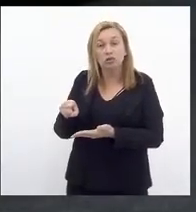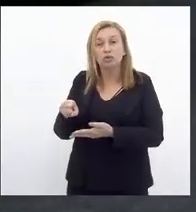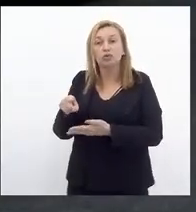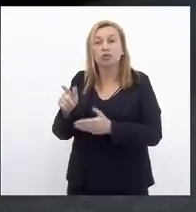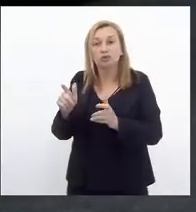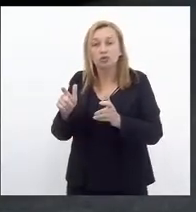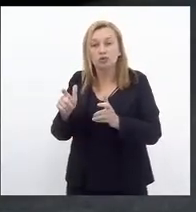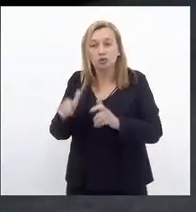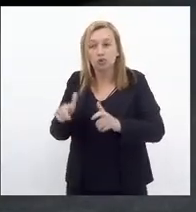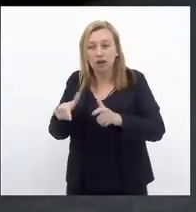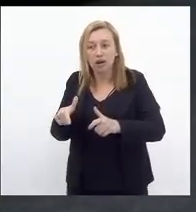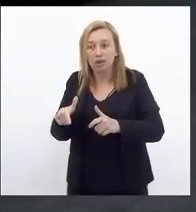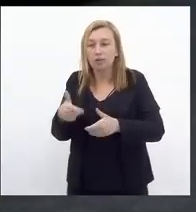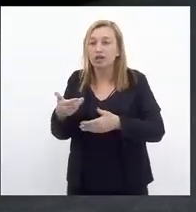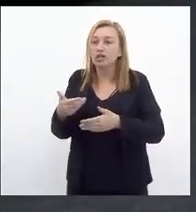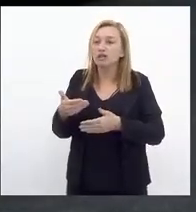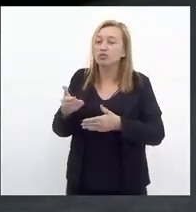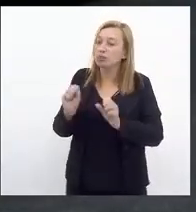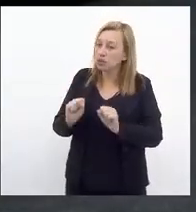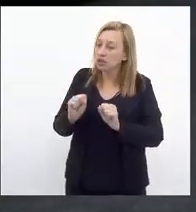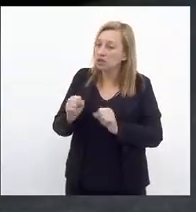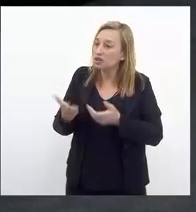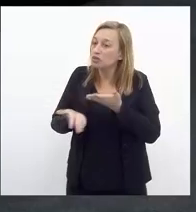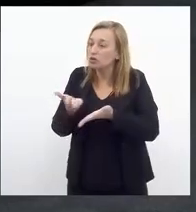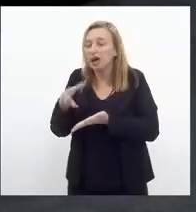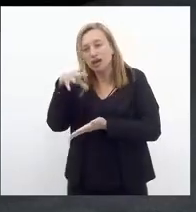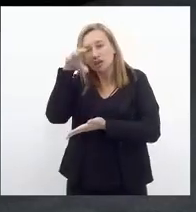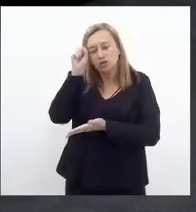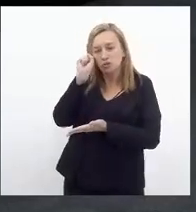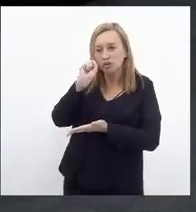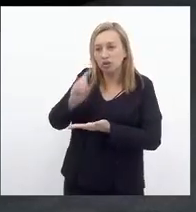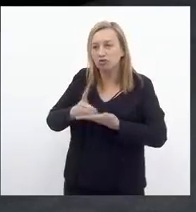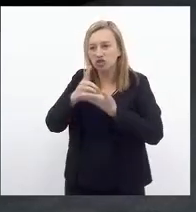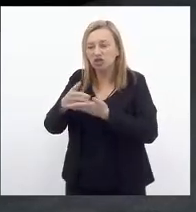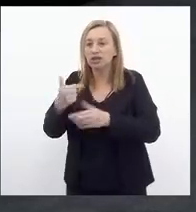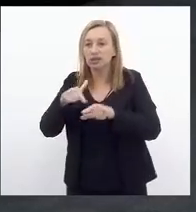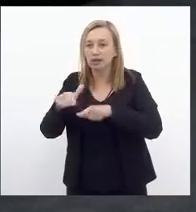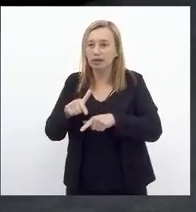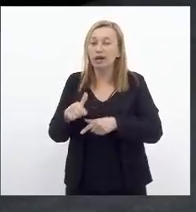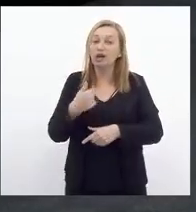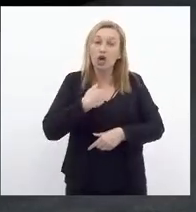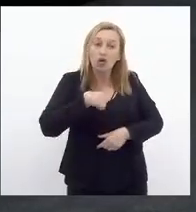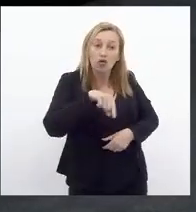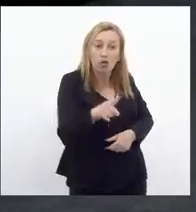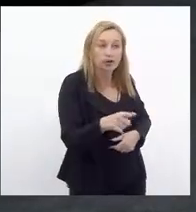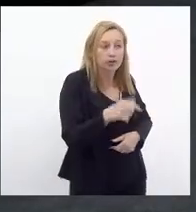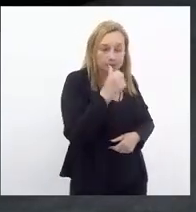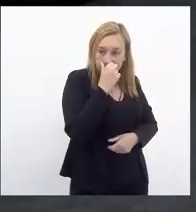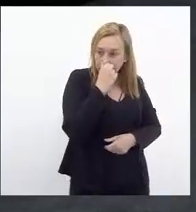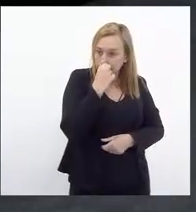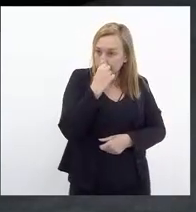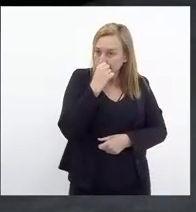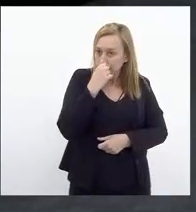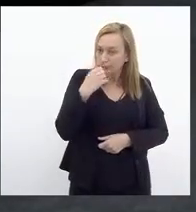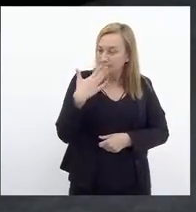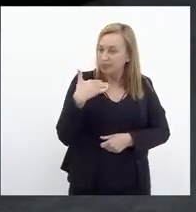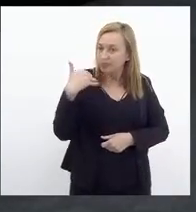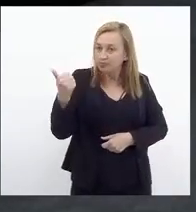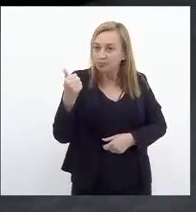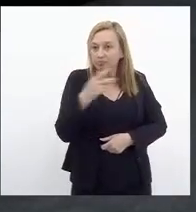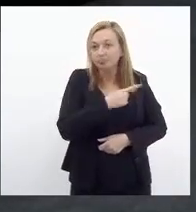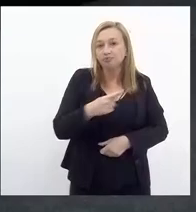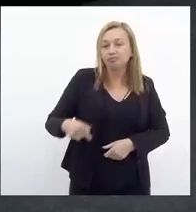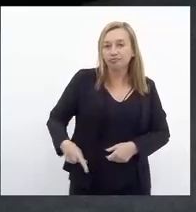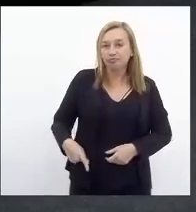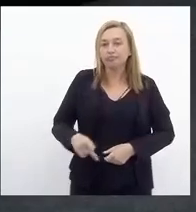temporária para eles poderem trabalhar e dormirem com dignidade que eu fui convocado pelo